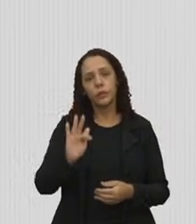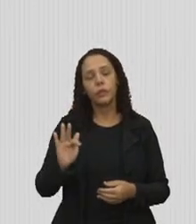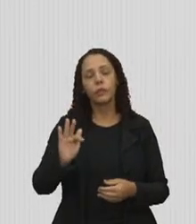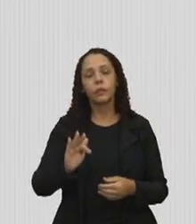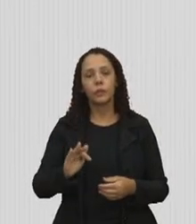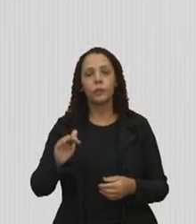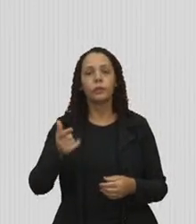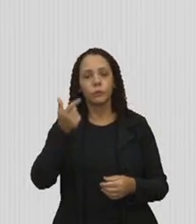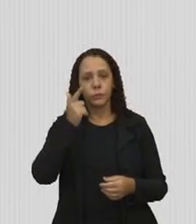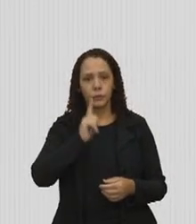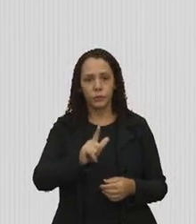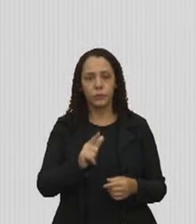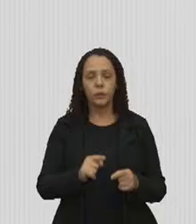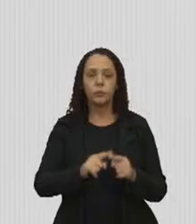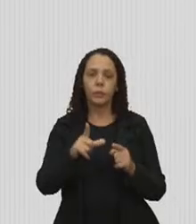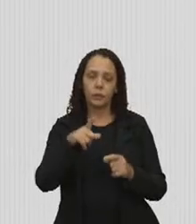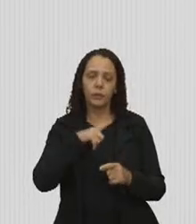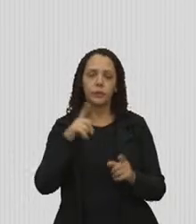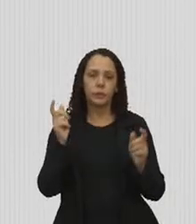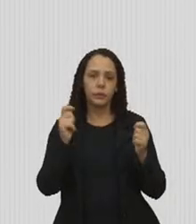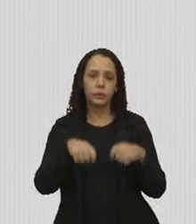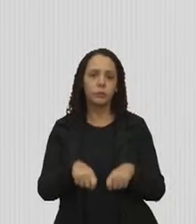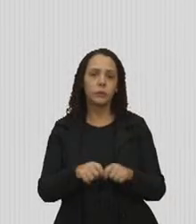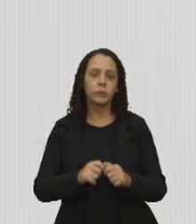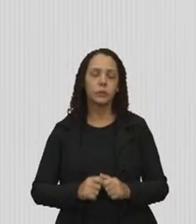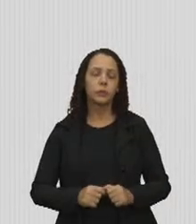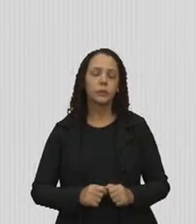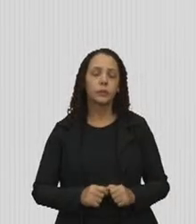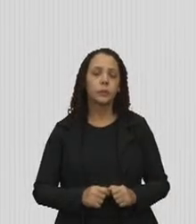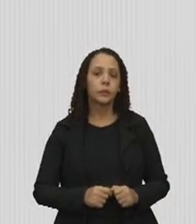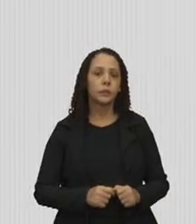maiores para que ocorra, ok? Mas existe essa possibilidade.